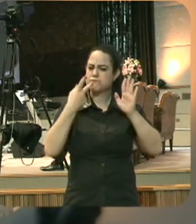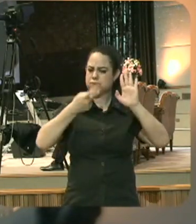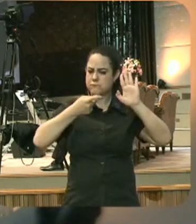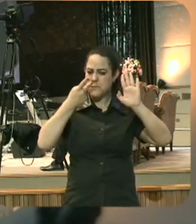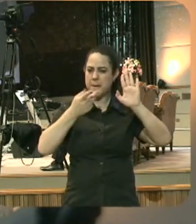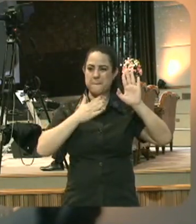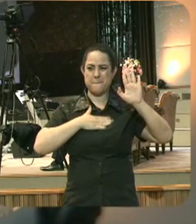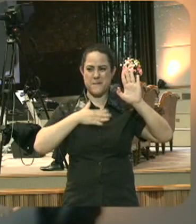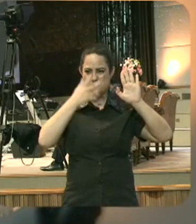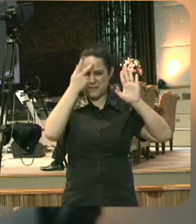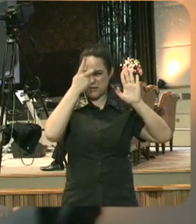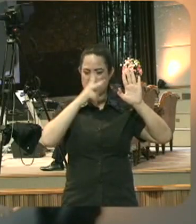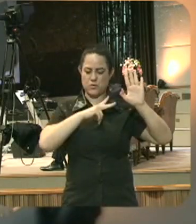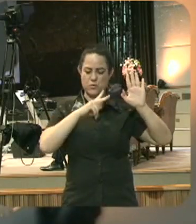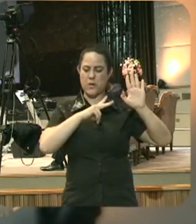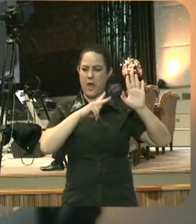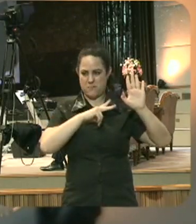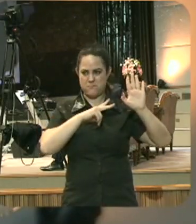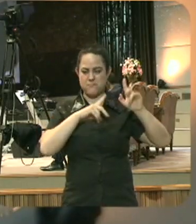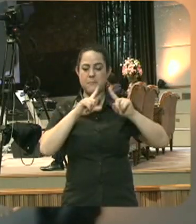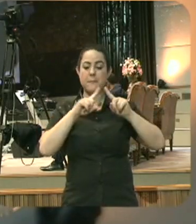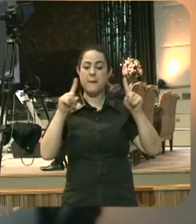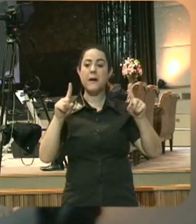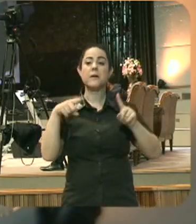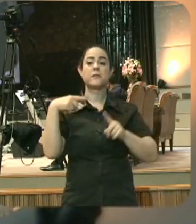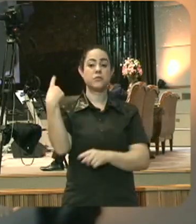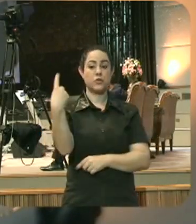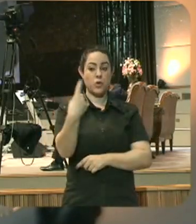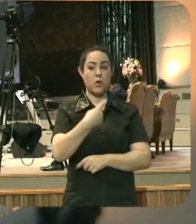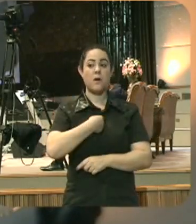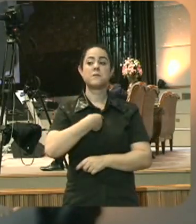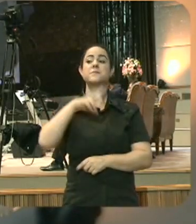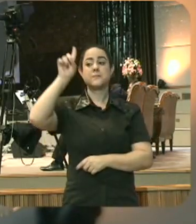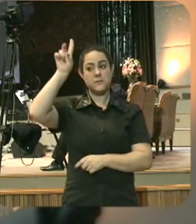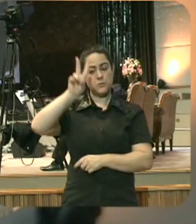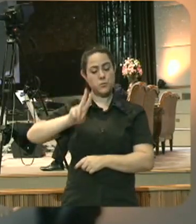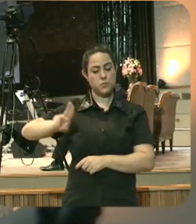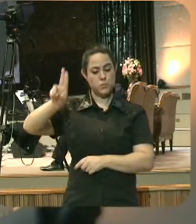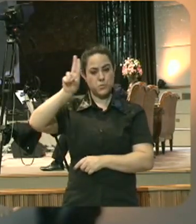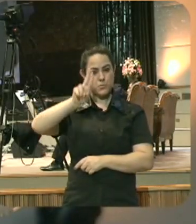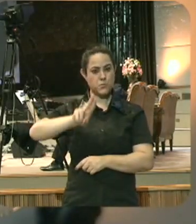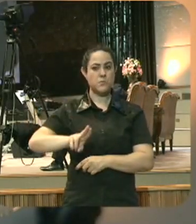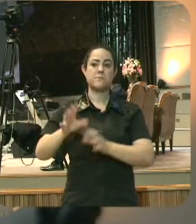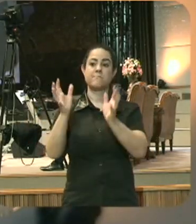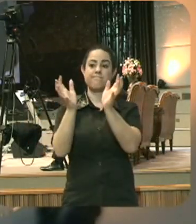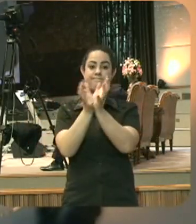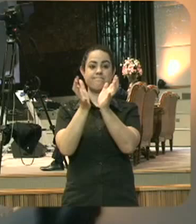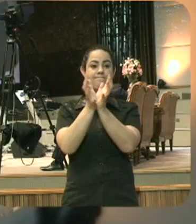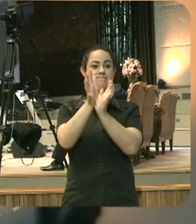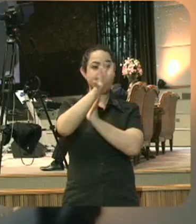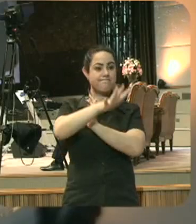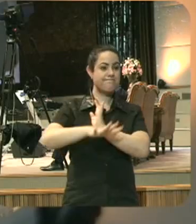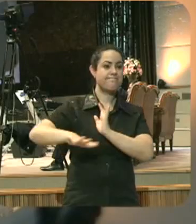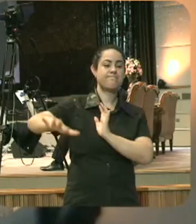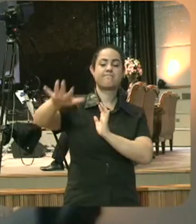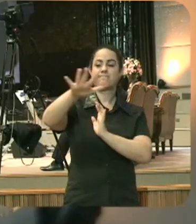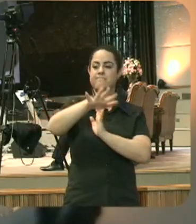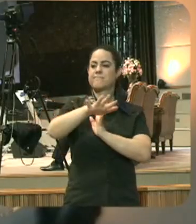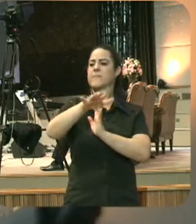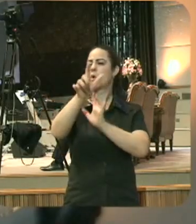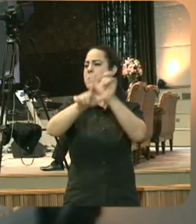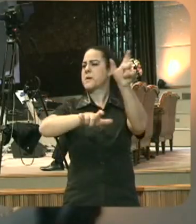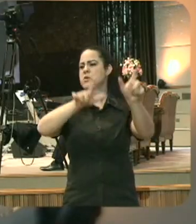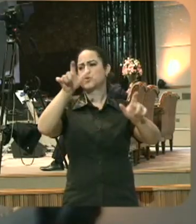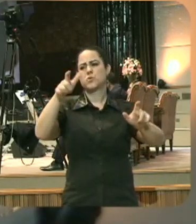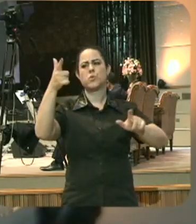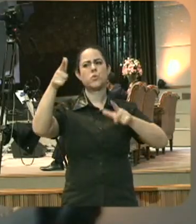feitas a nós, mas nós somos instrumentos de Deus para cumprimento das promessas que